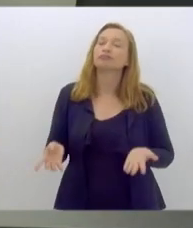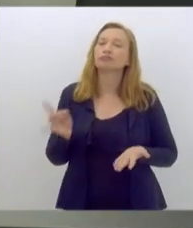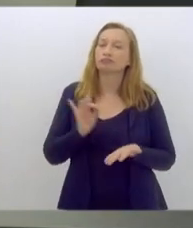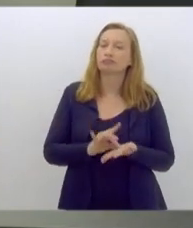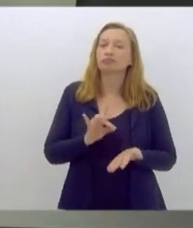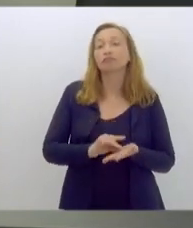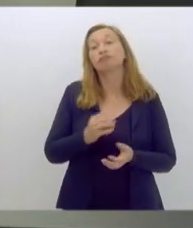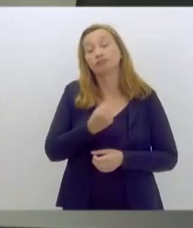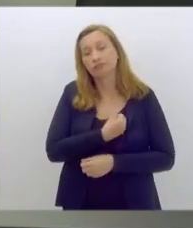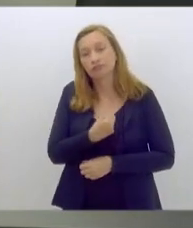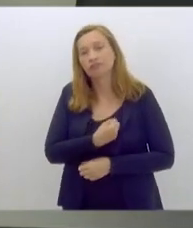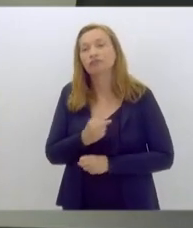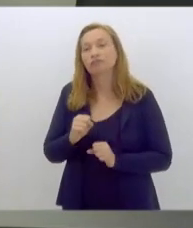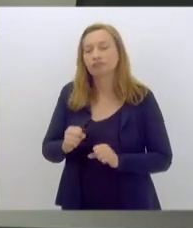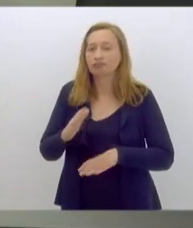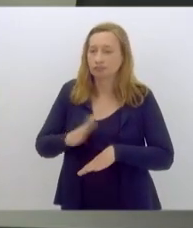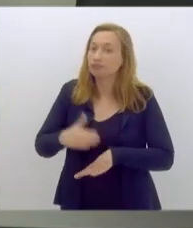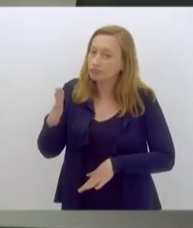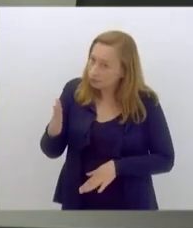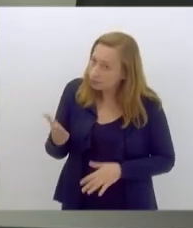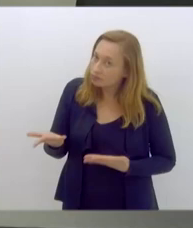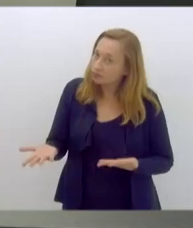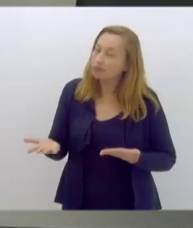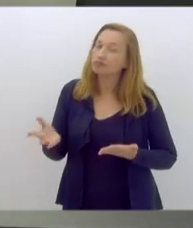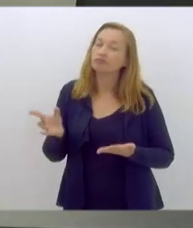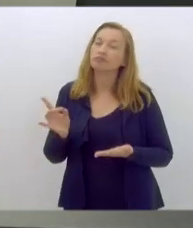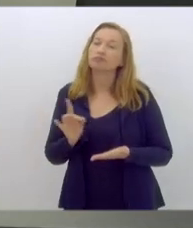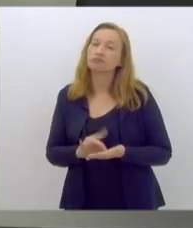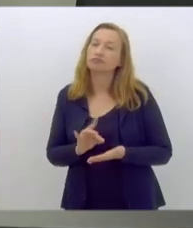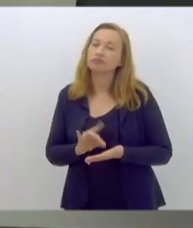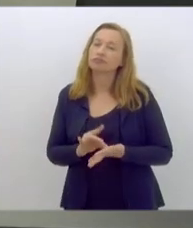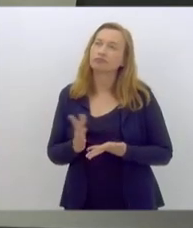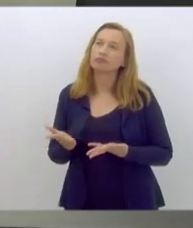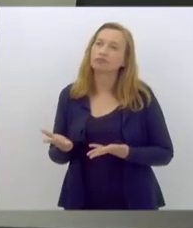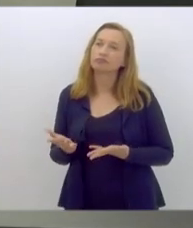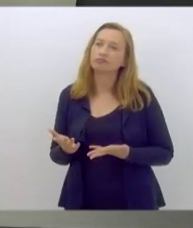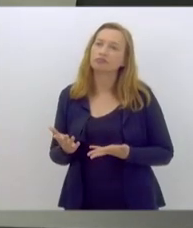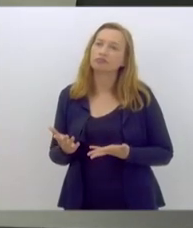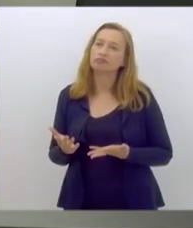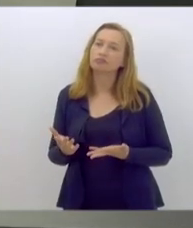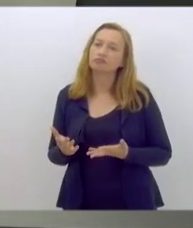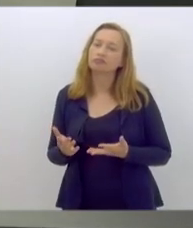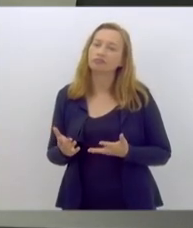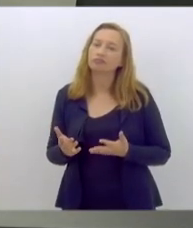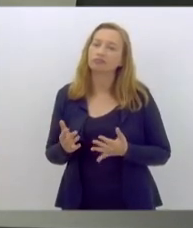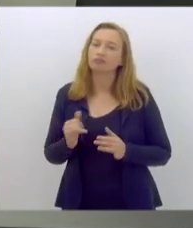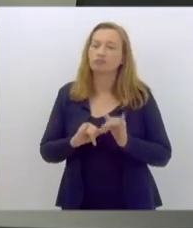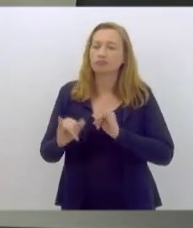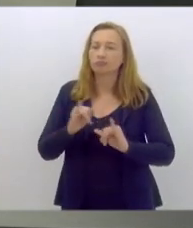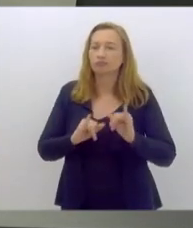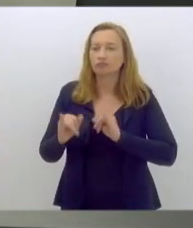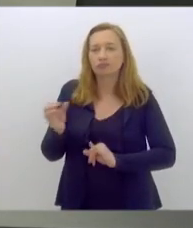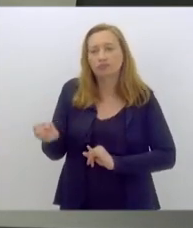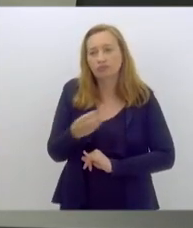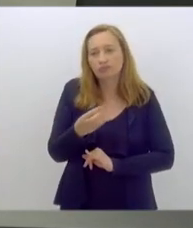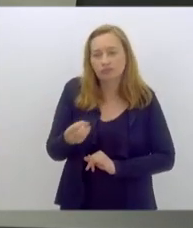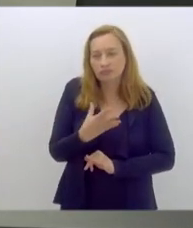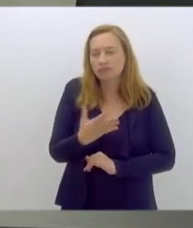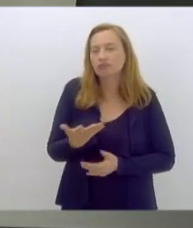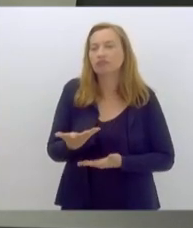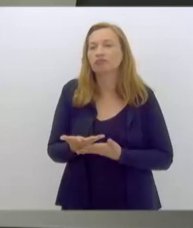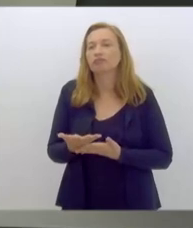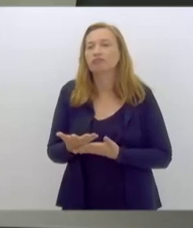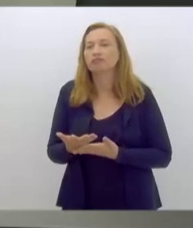número pode pode ser maior é assim na verdade foi uma nós fizemos a atualização dos parâmetros então é